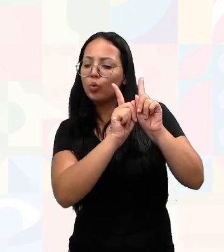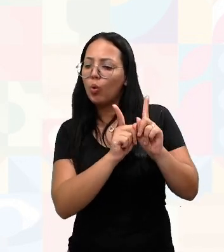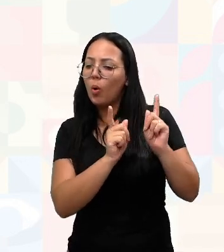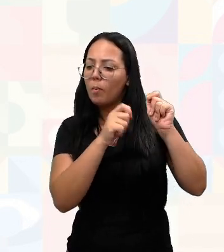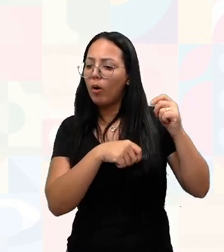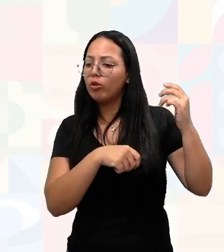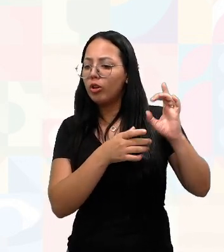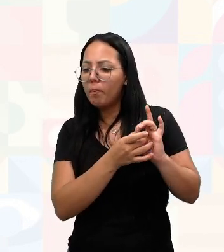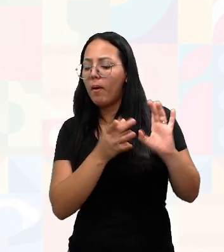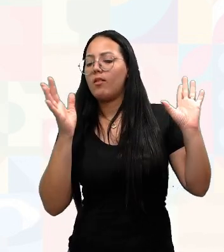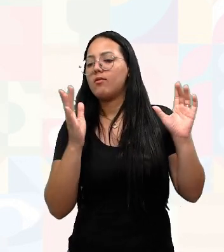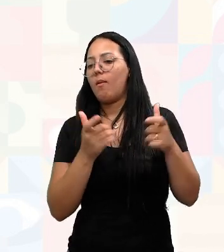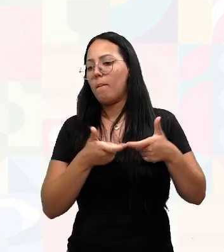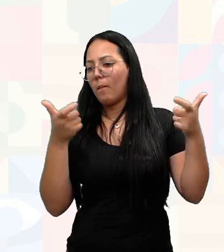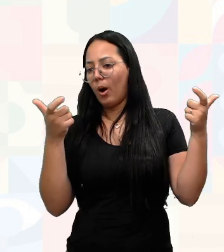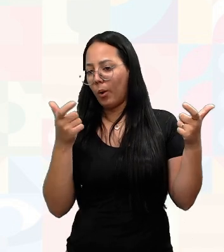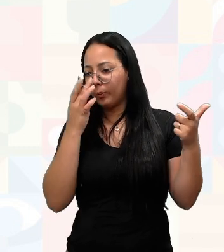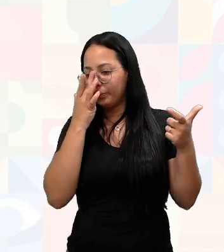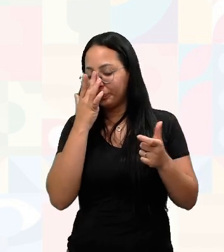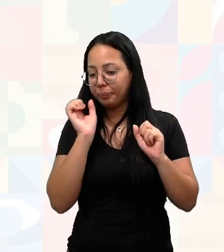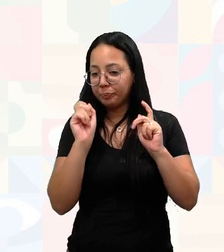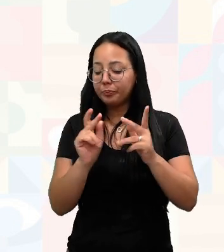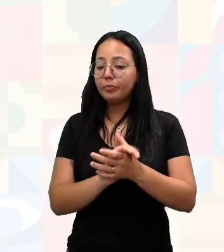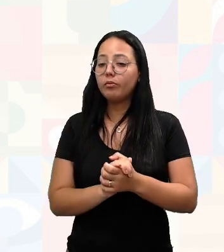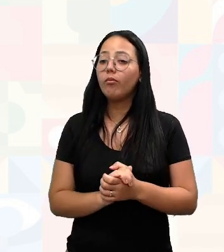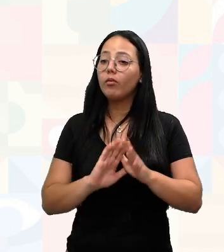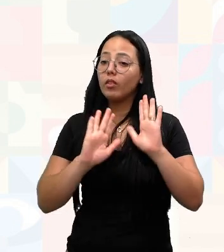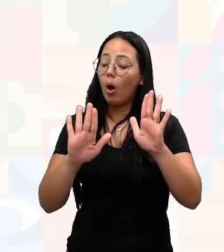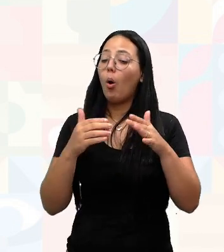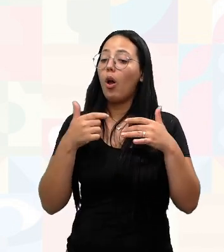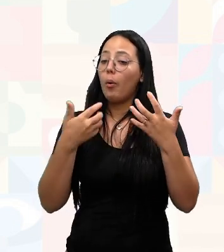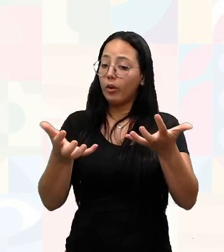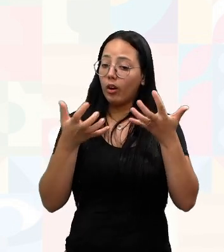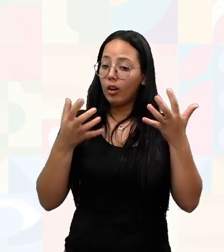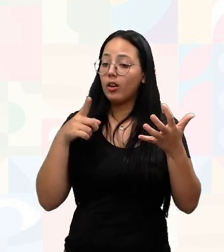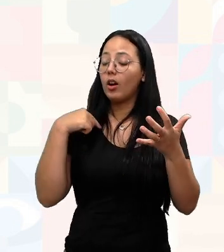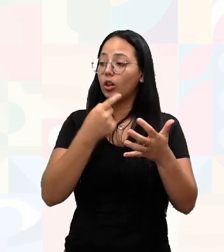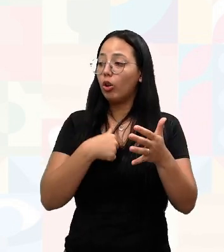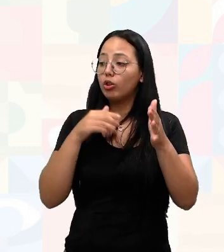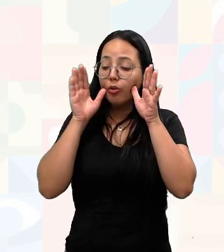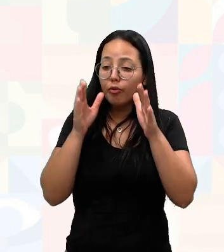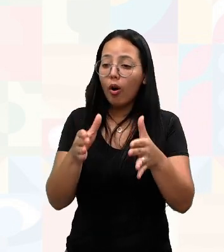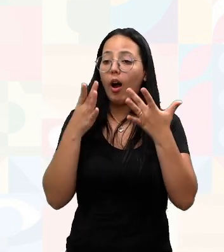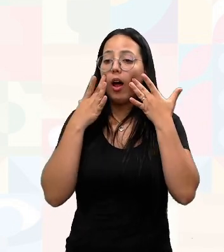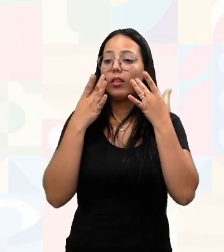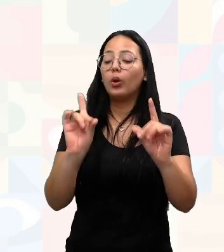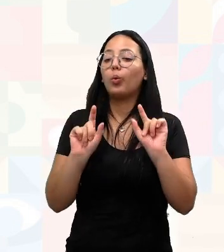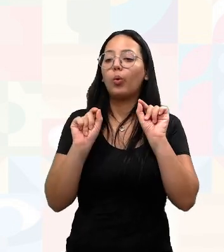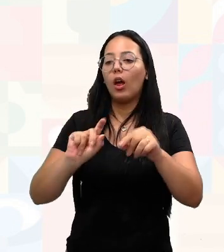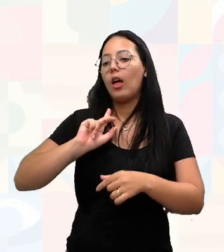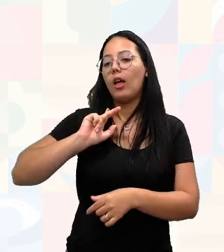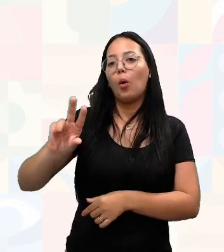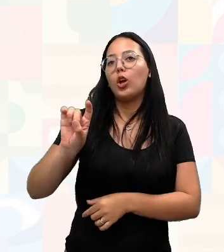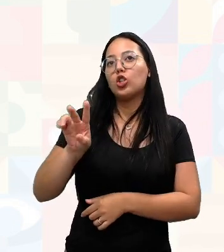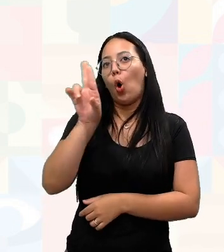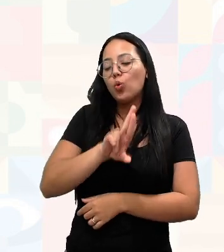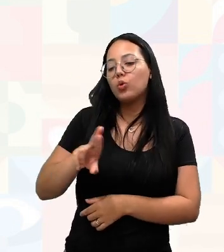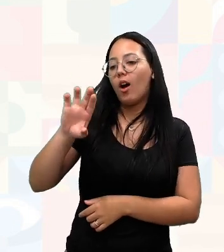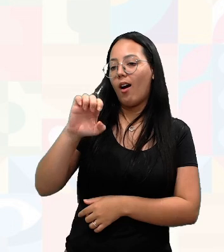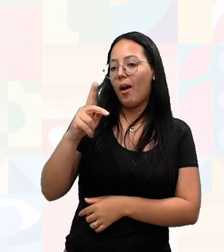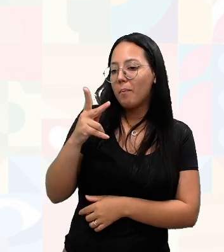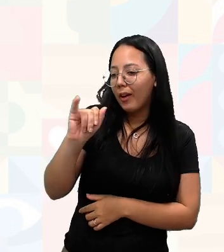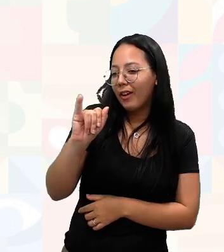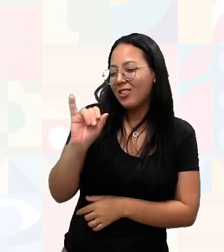maior liberação. Então, o que eu gostaria que a gente ficasse de foco é que não é apenas usar EPI, não